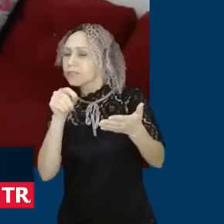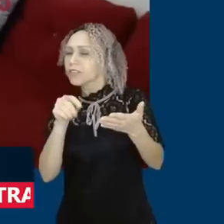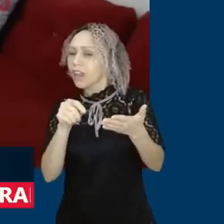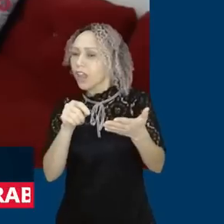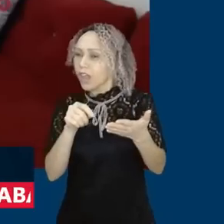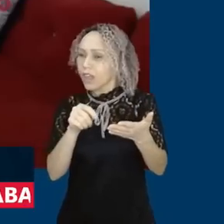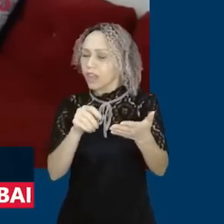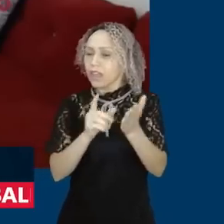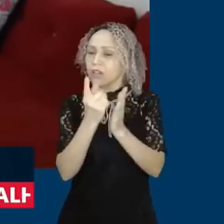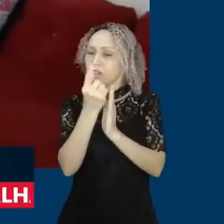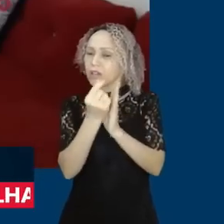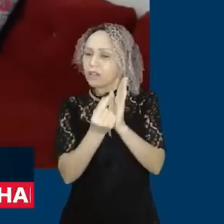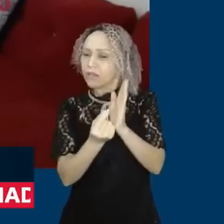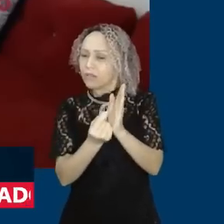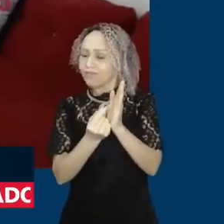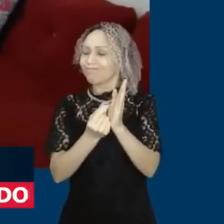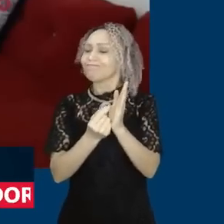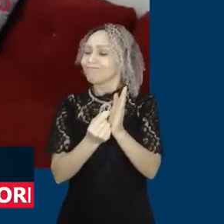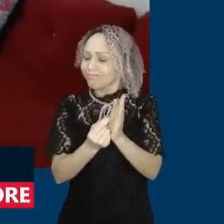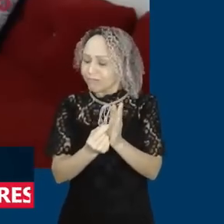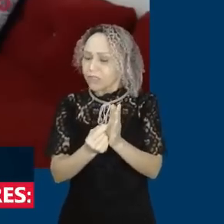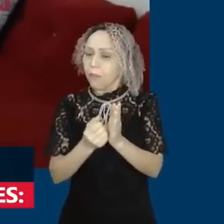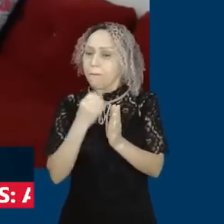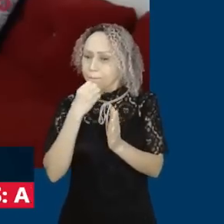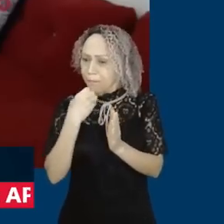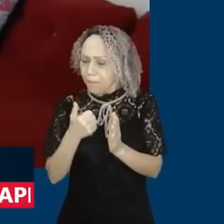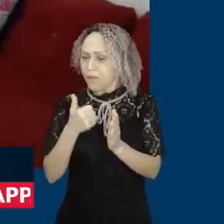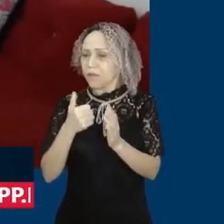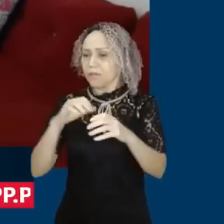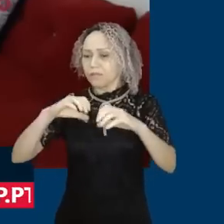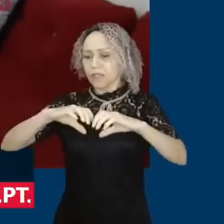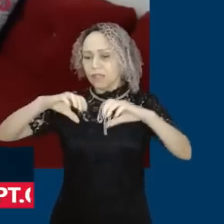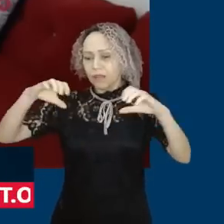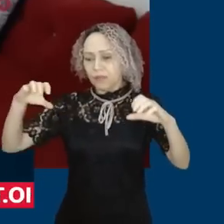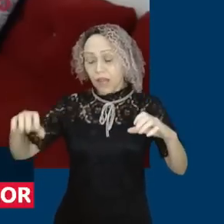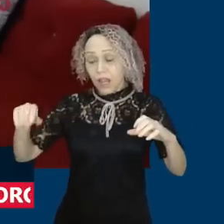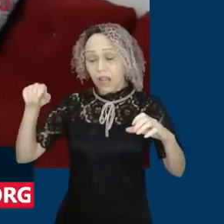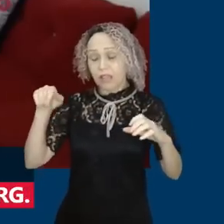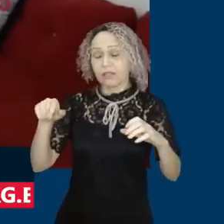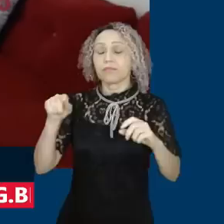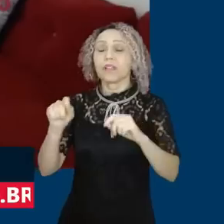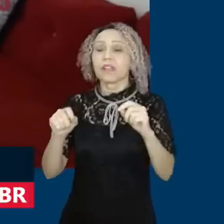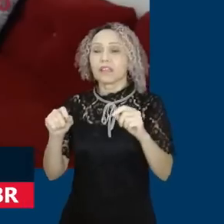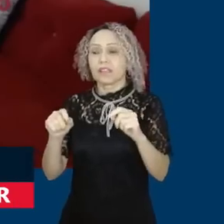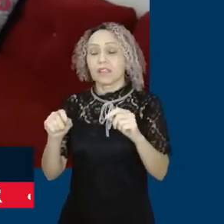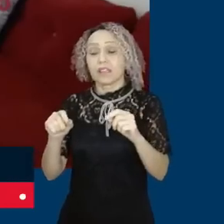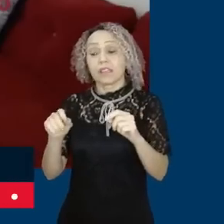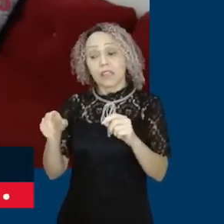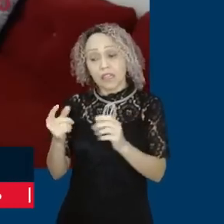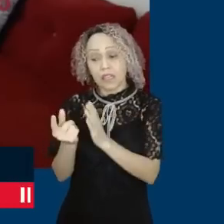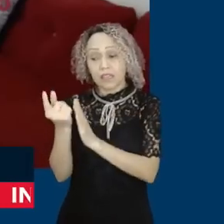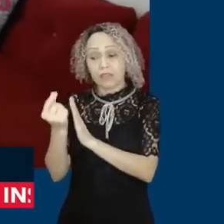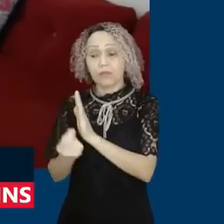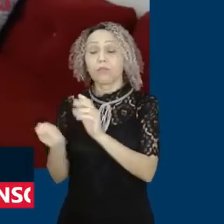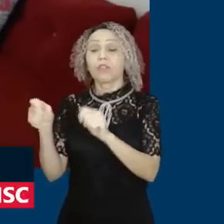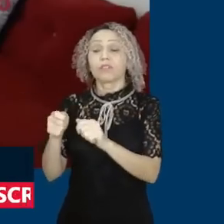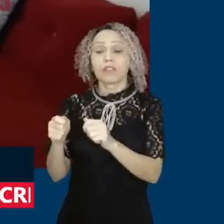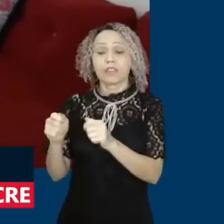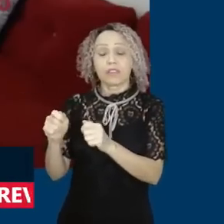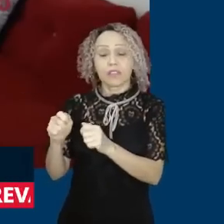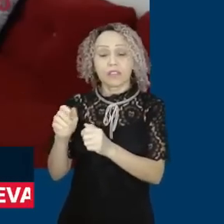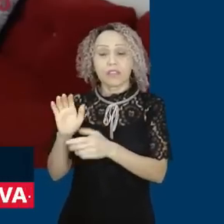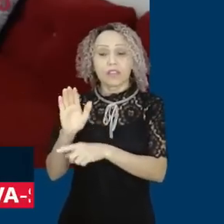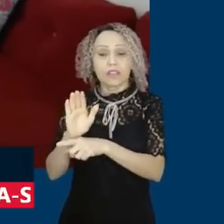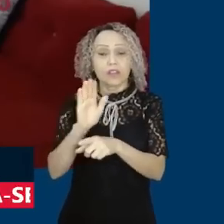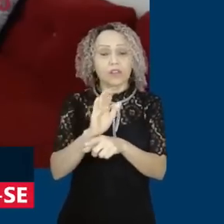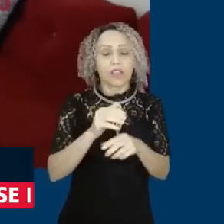como esses recursos poderão ser aproveitados em programas nos ministérios que foram aí destruídos pelo desmonte social e